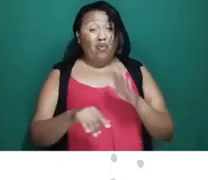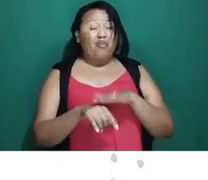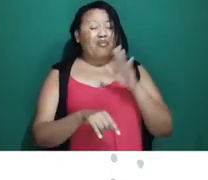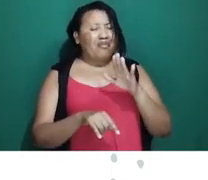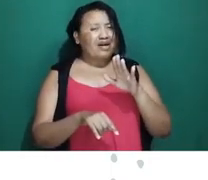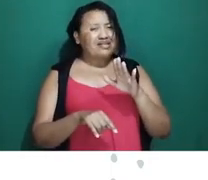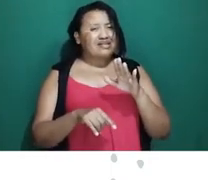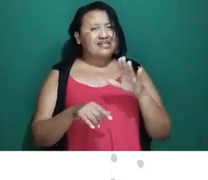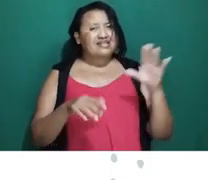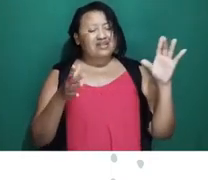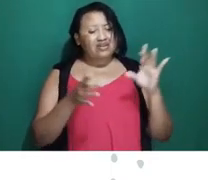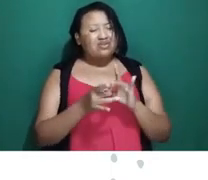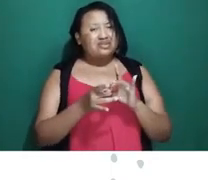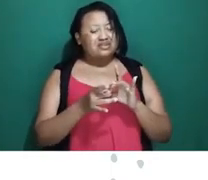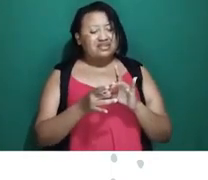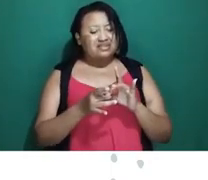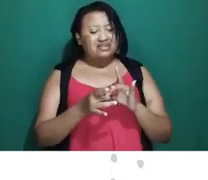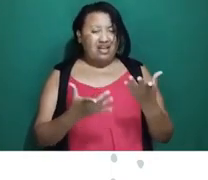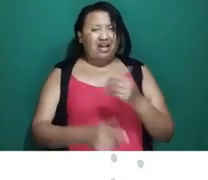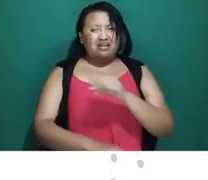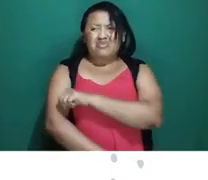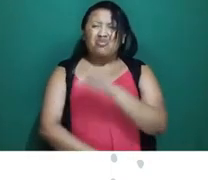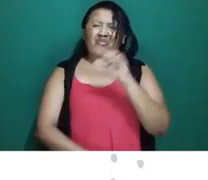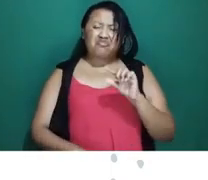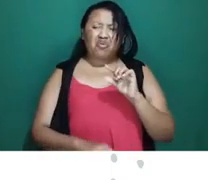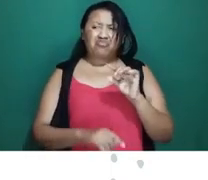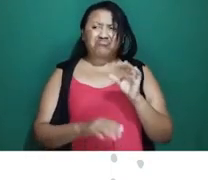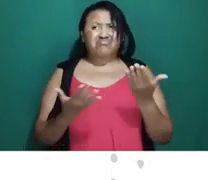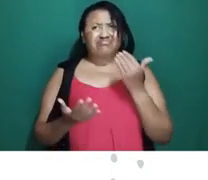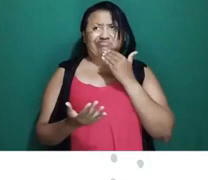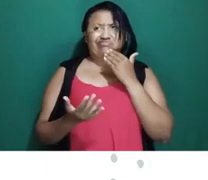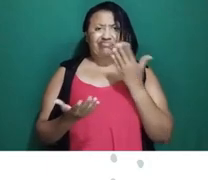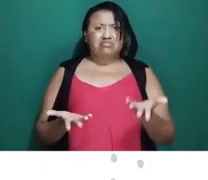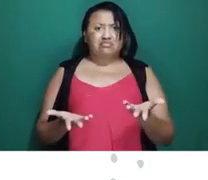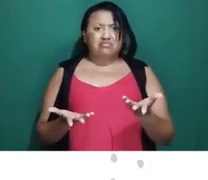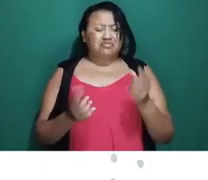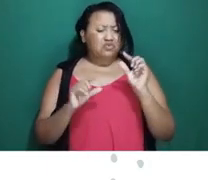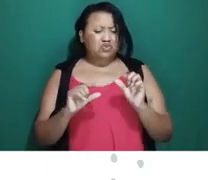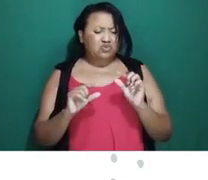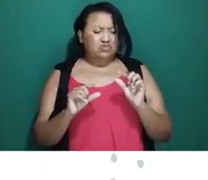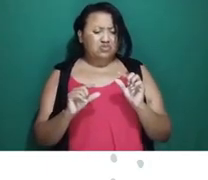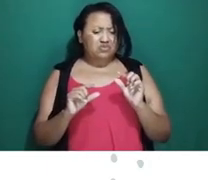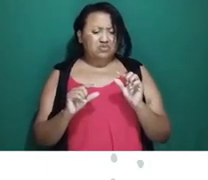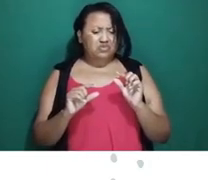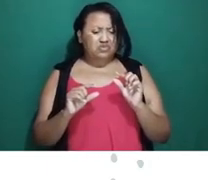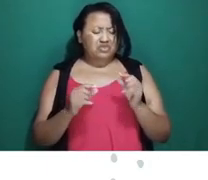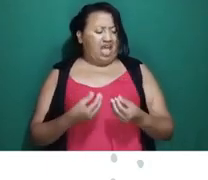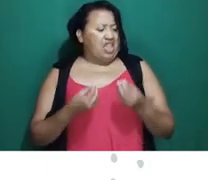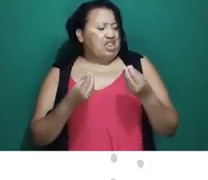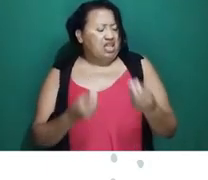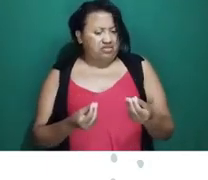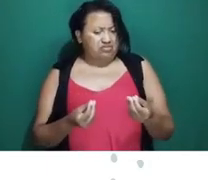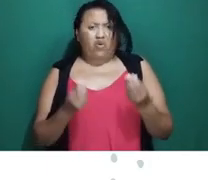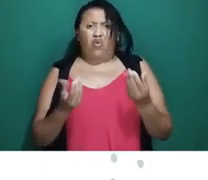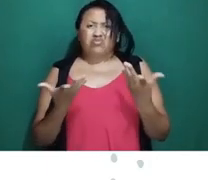adequado seria os cariocas são um pouco adequados Mas como ele coloca aqui somos pouco dados né eu falei